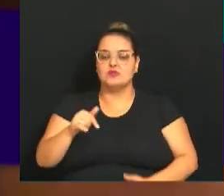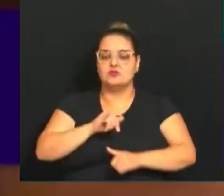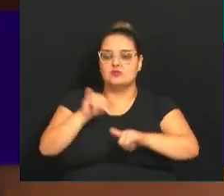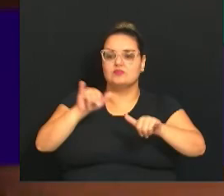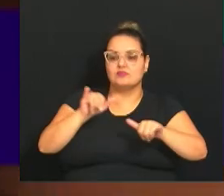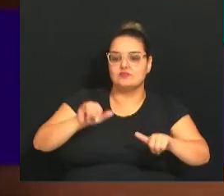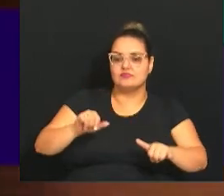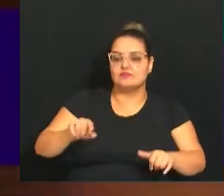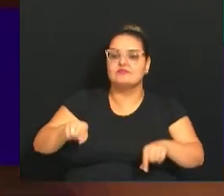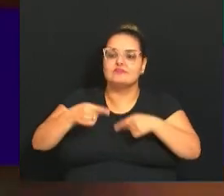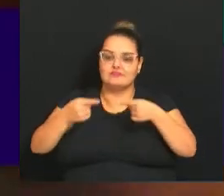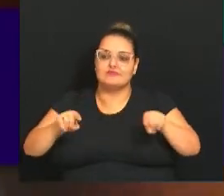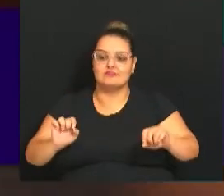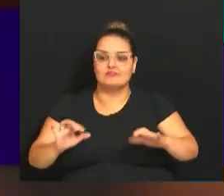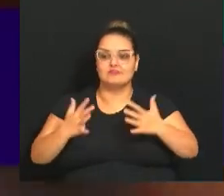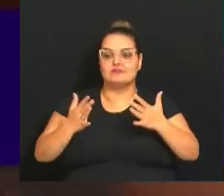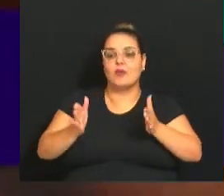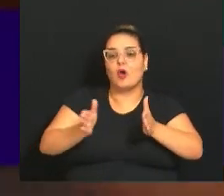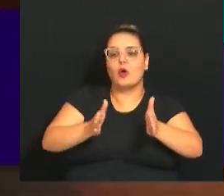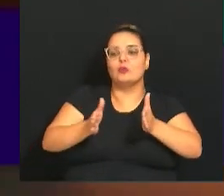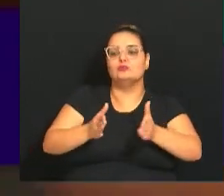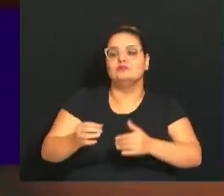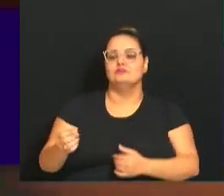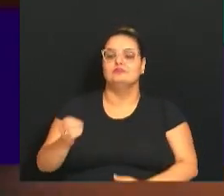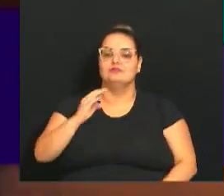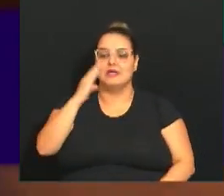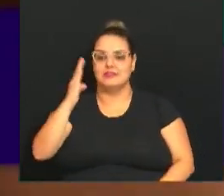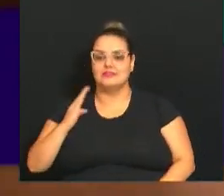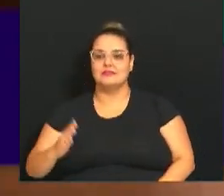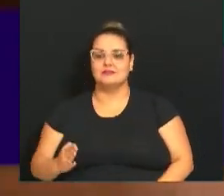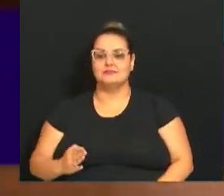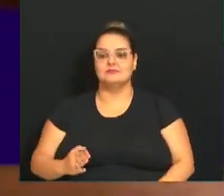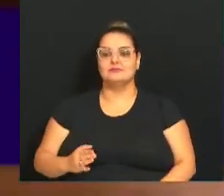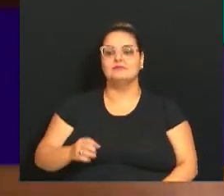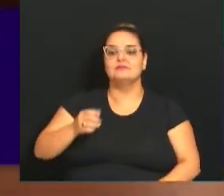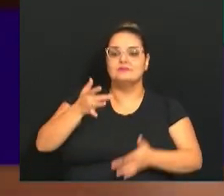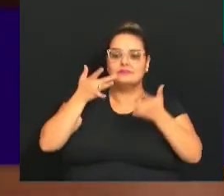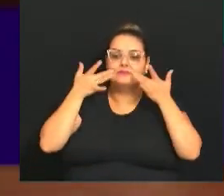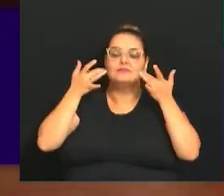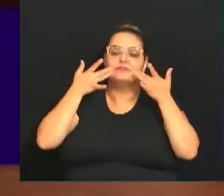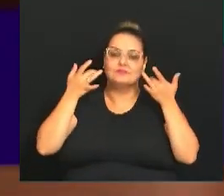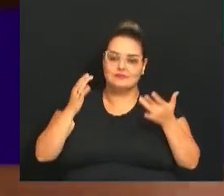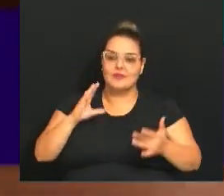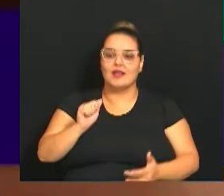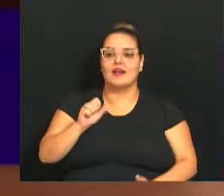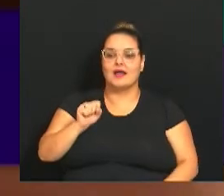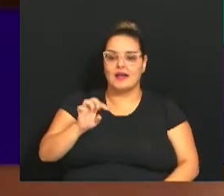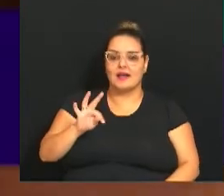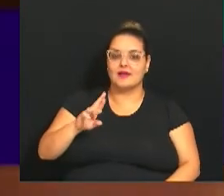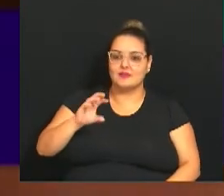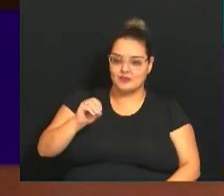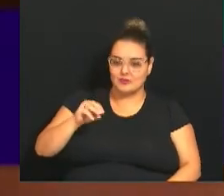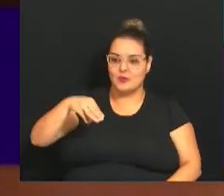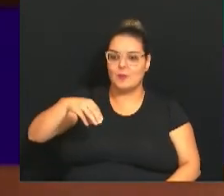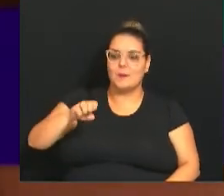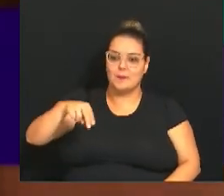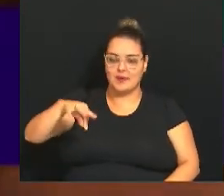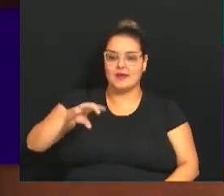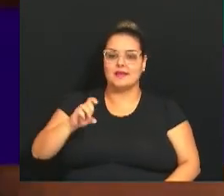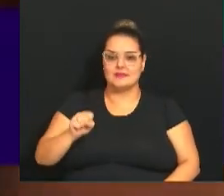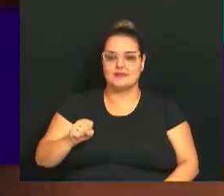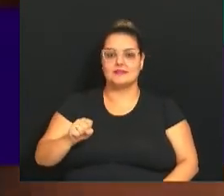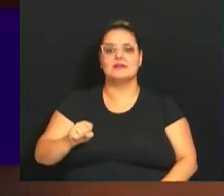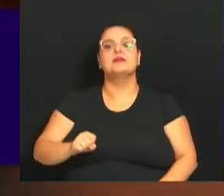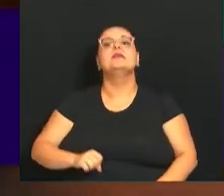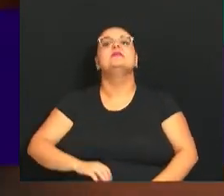Festival de Música Contemporânea Brasileira. Vai ser no Teatro Castro Mendes e é de graça. Todos os concertos estão agendados